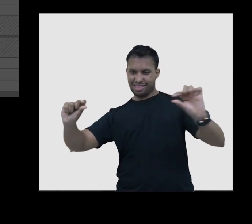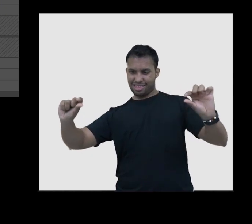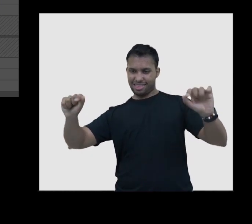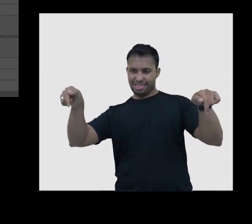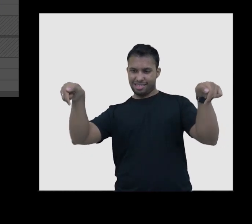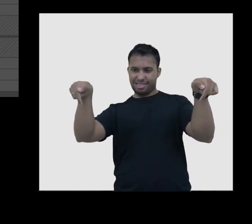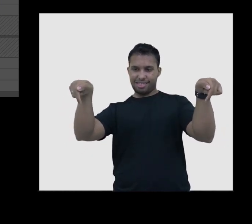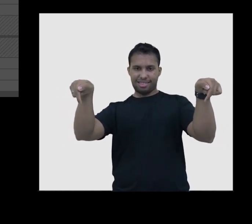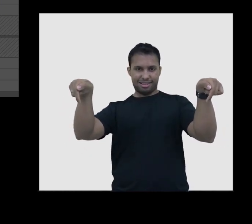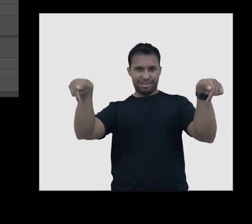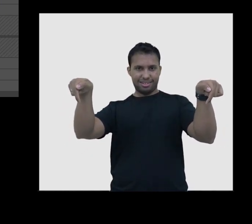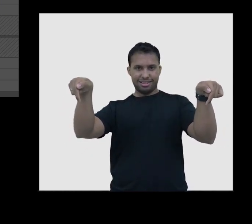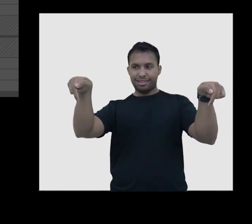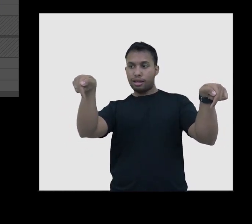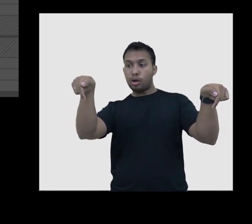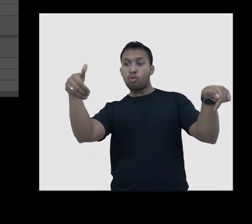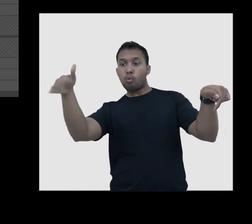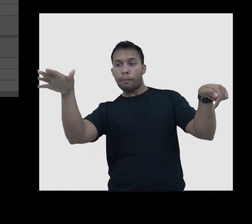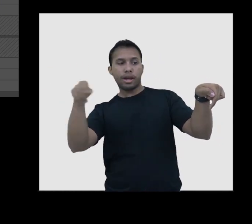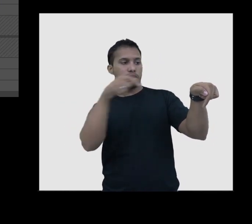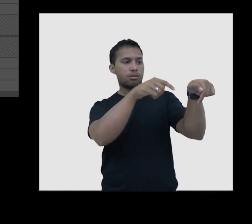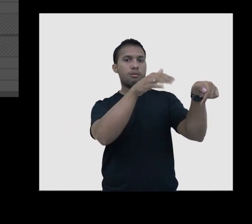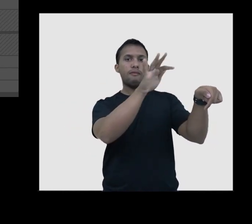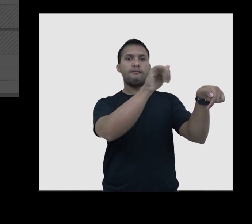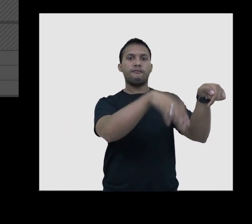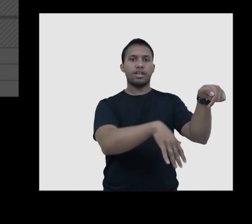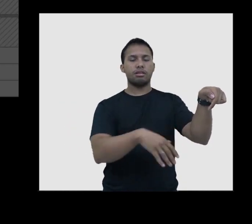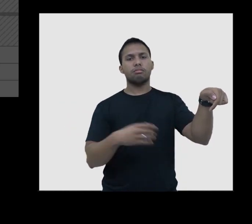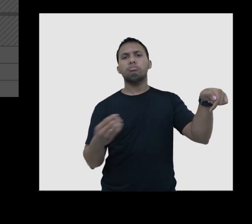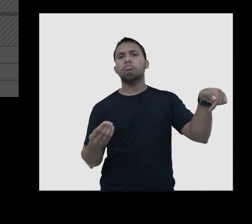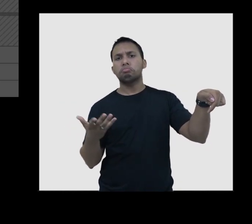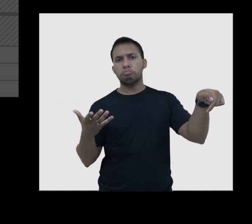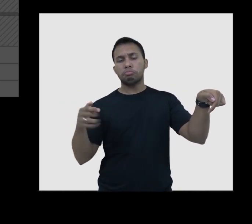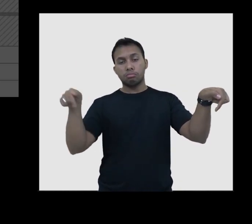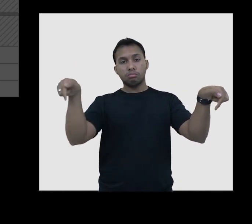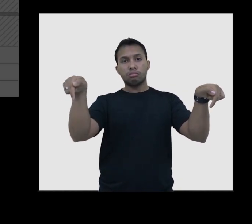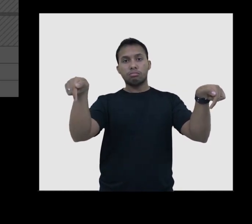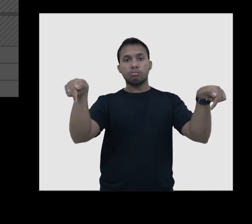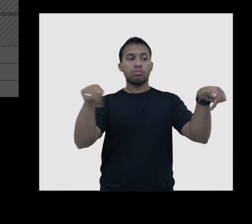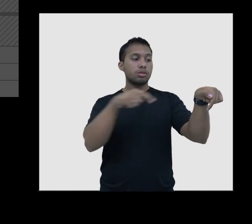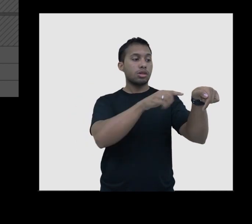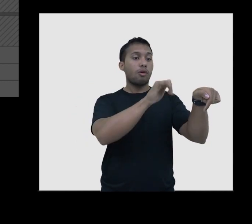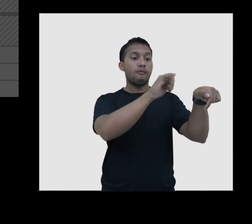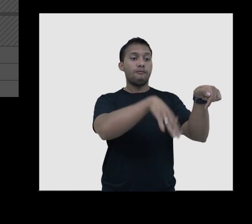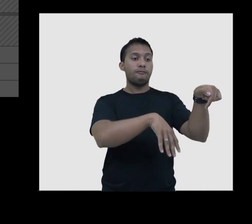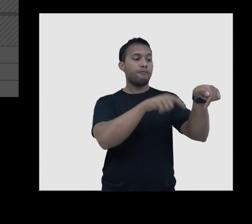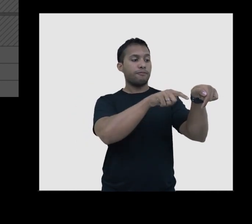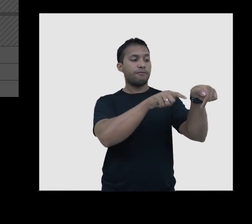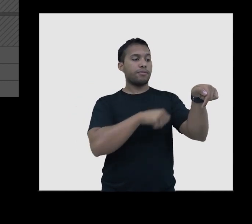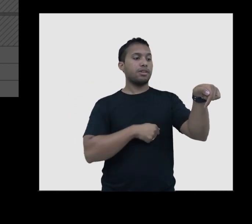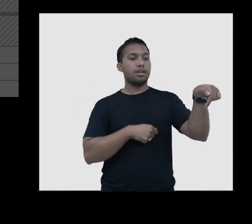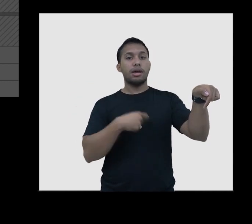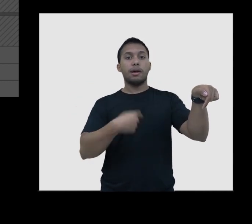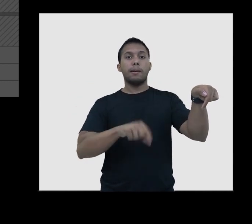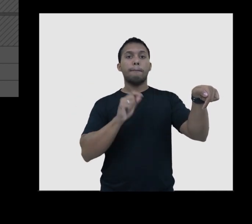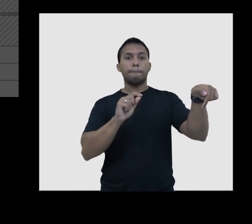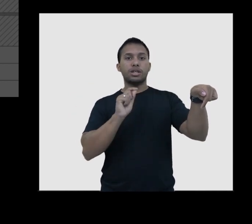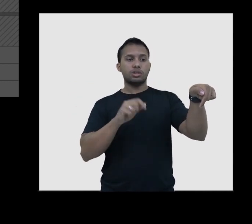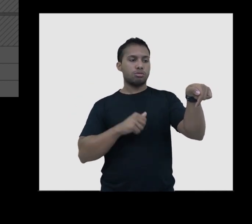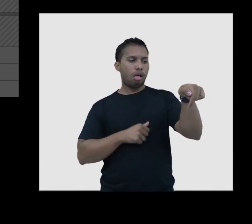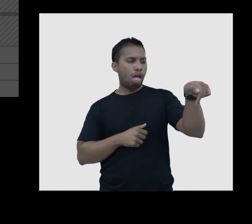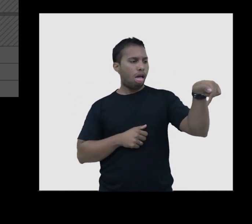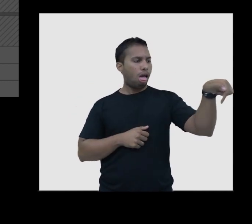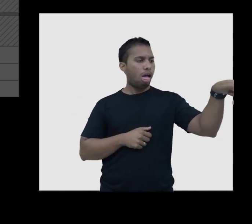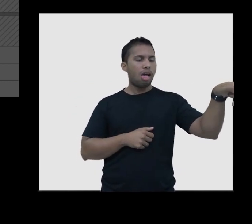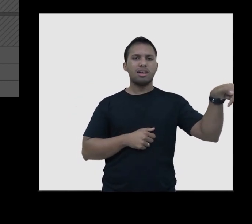na própria linha do tempo, né? O ponto de início do nosso vídeo e o ponto de fim. Então, o ponto de fim, a gente vai